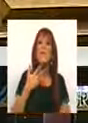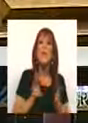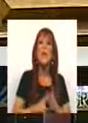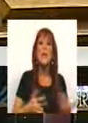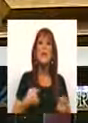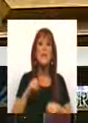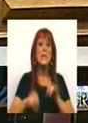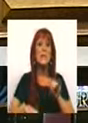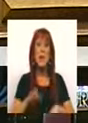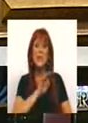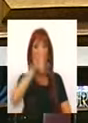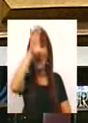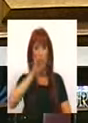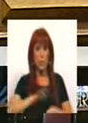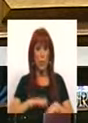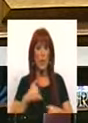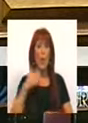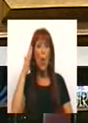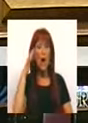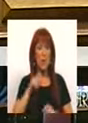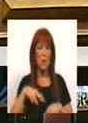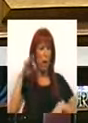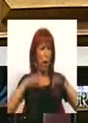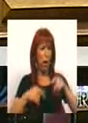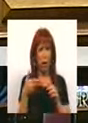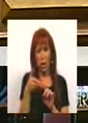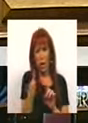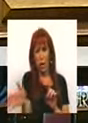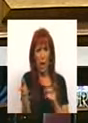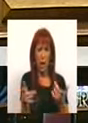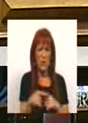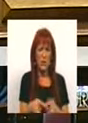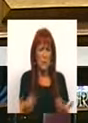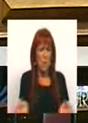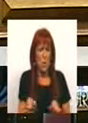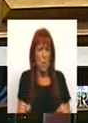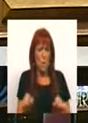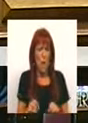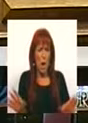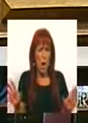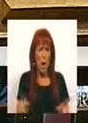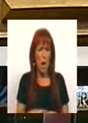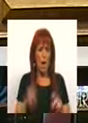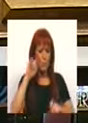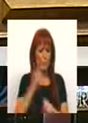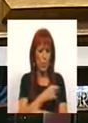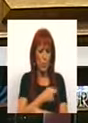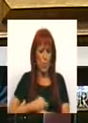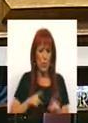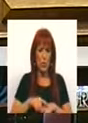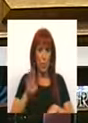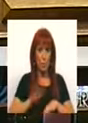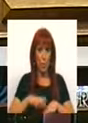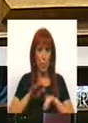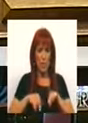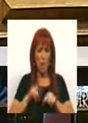verdadeiramente está em causa, Sr. Ministro, e por isso é que eu acho que isto é uma manobra de diversão, é a falta evidente de fiscalização